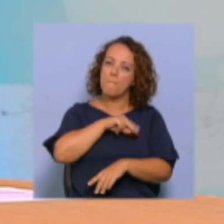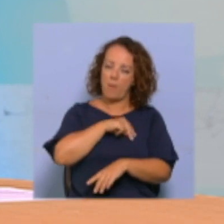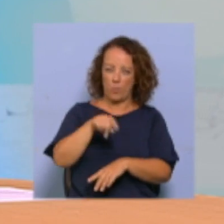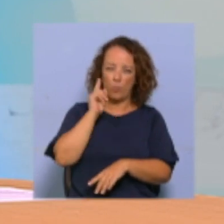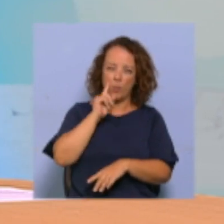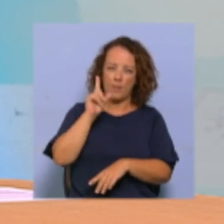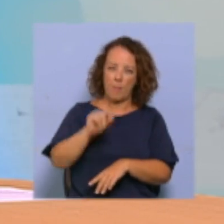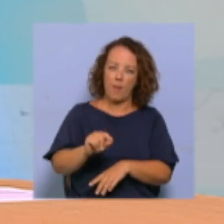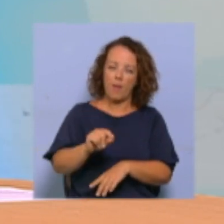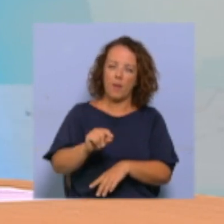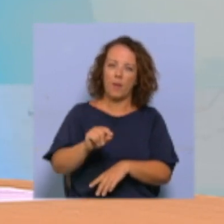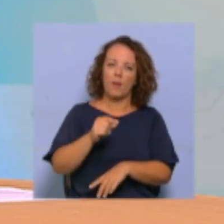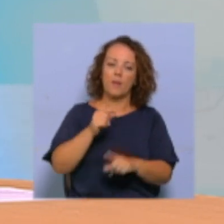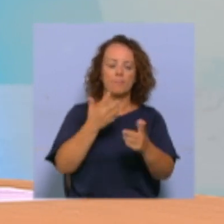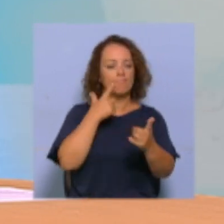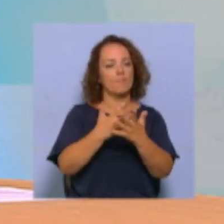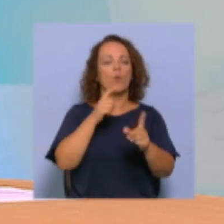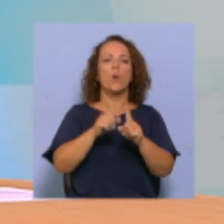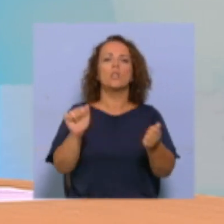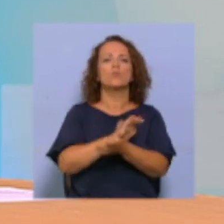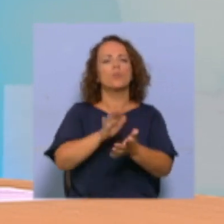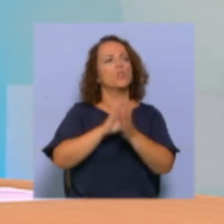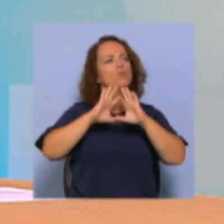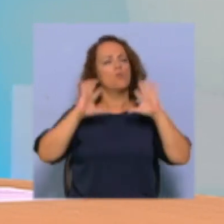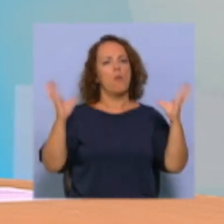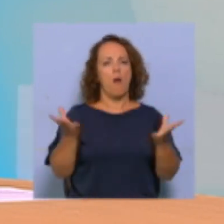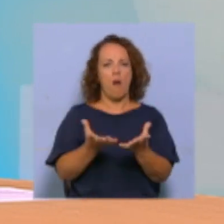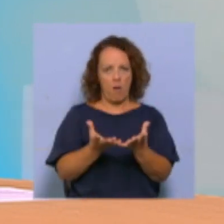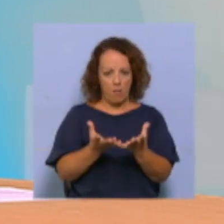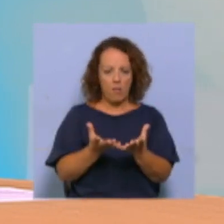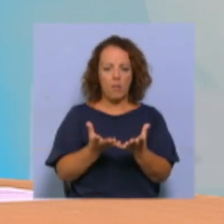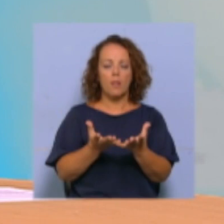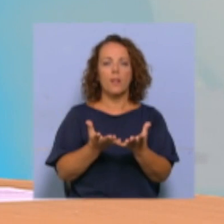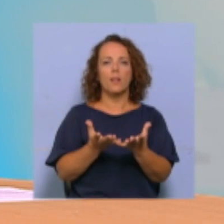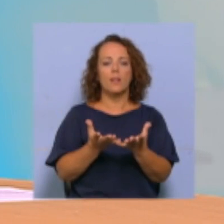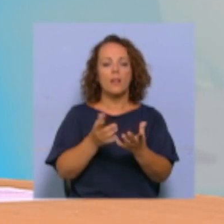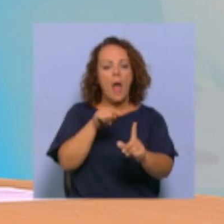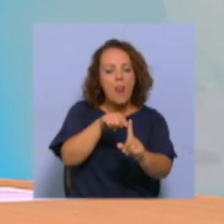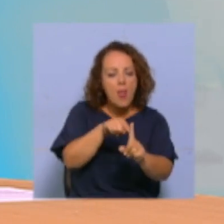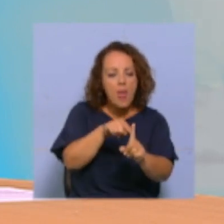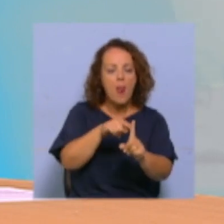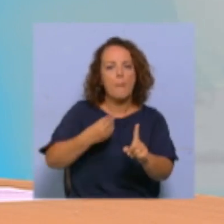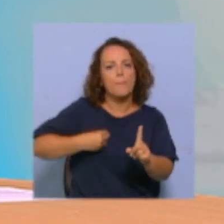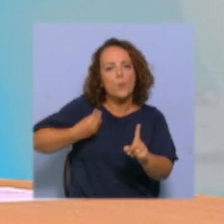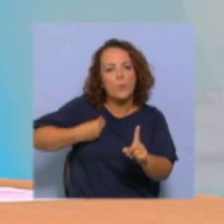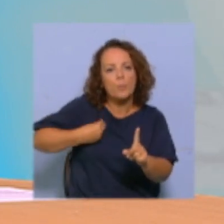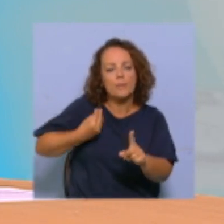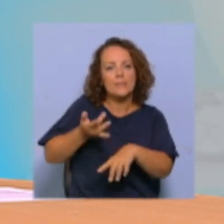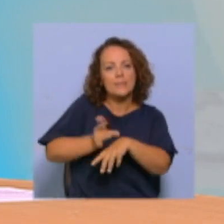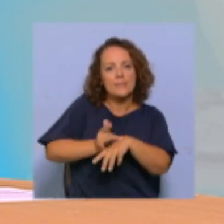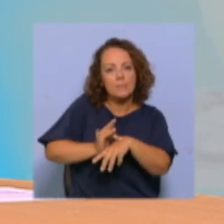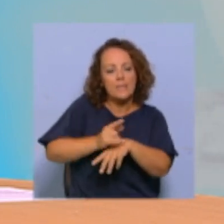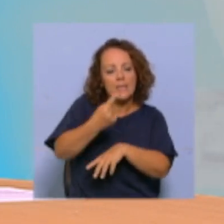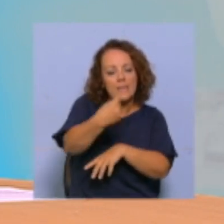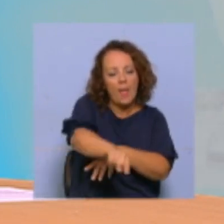na imprensa generalista, digamos assim, a ver quem se preocupe, tenha esta sensibilidade também